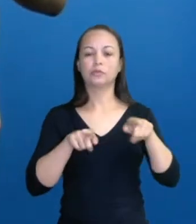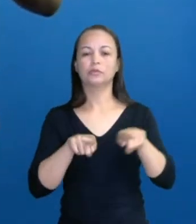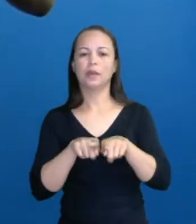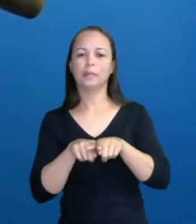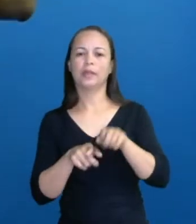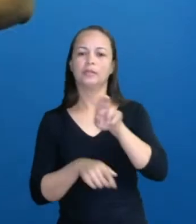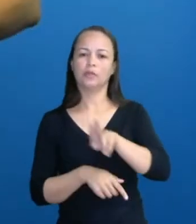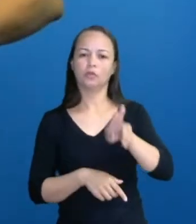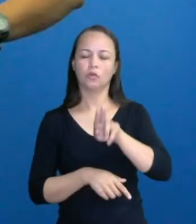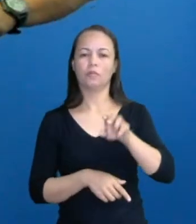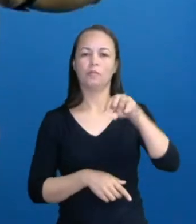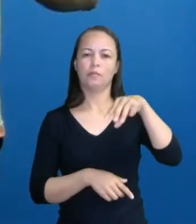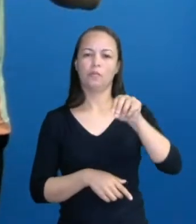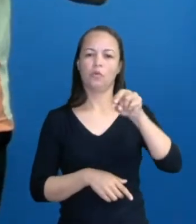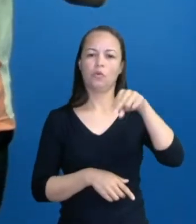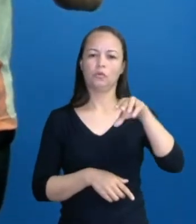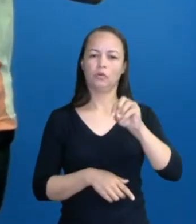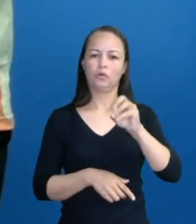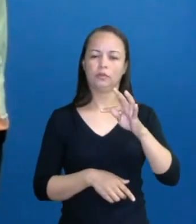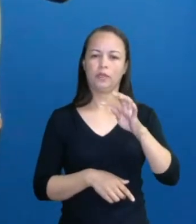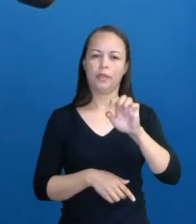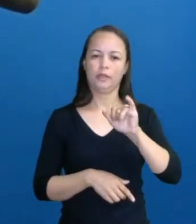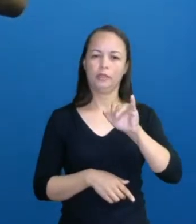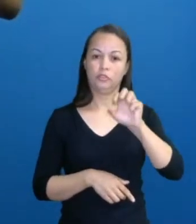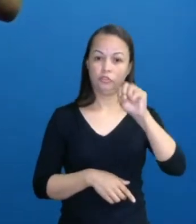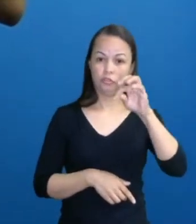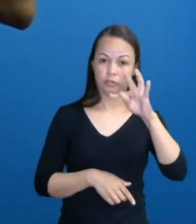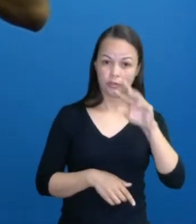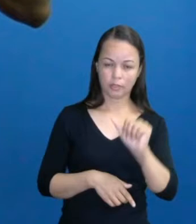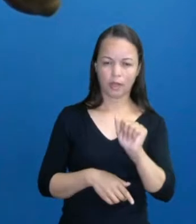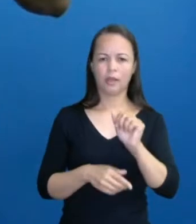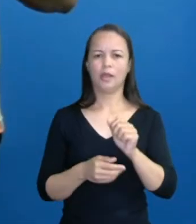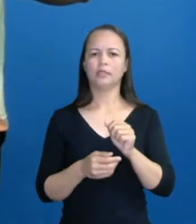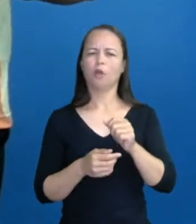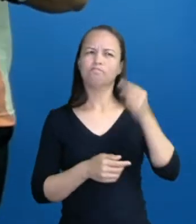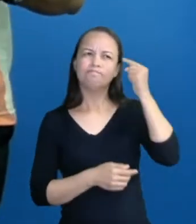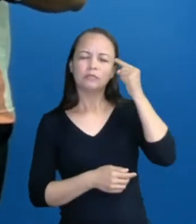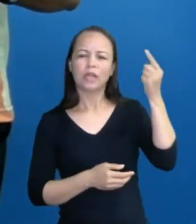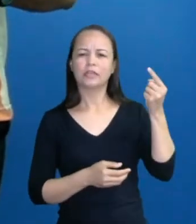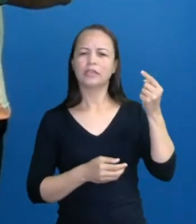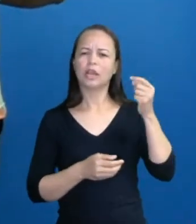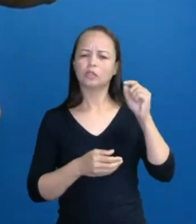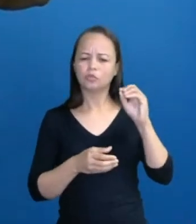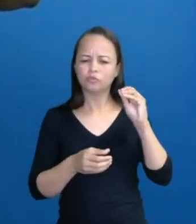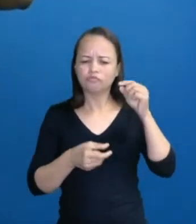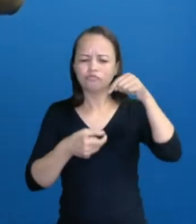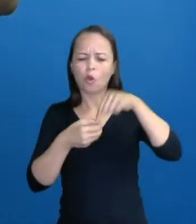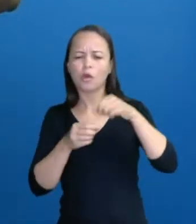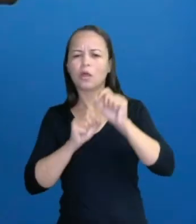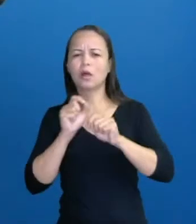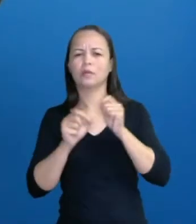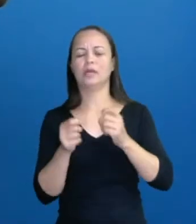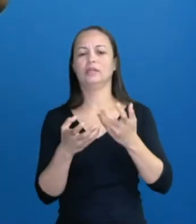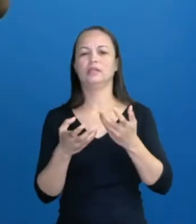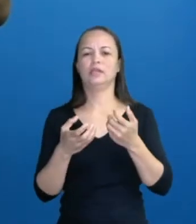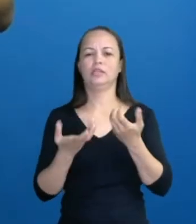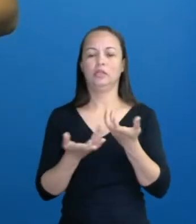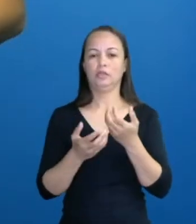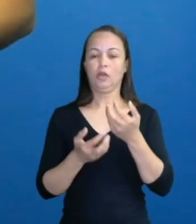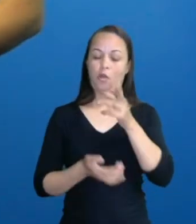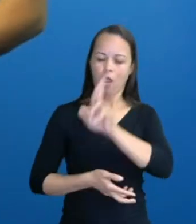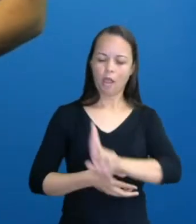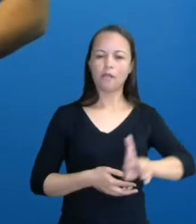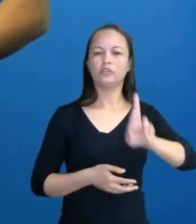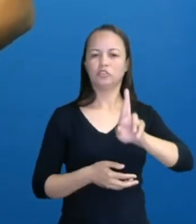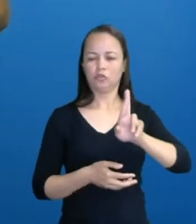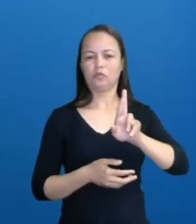de monoteísta, né? Então as ideias serão tudo voltado para essa questão sacra, essa questão